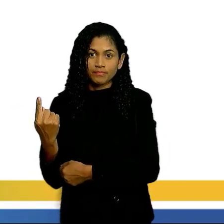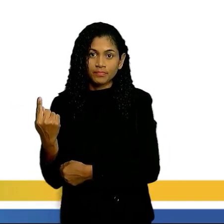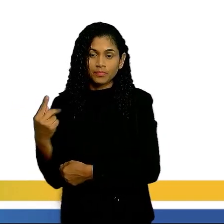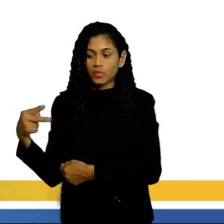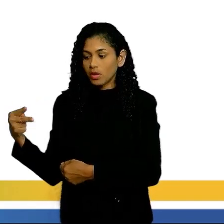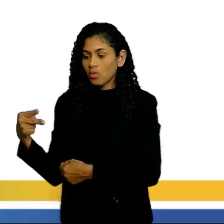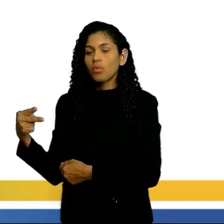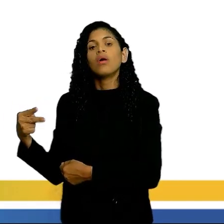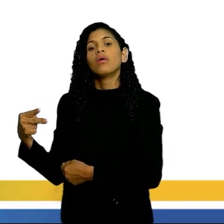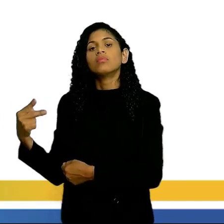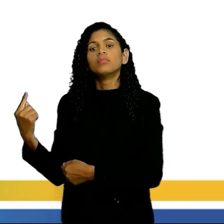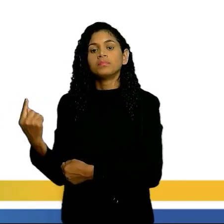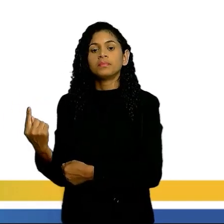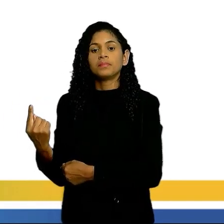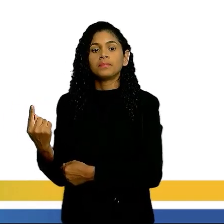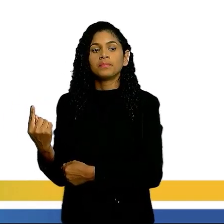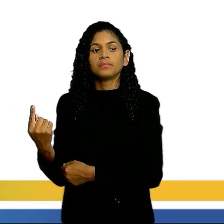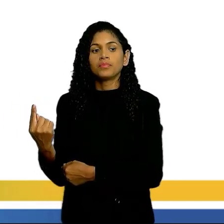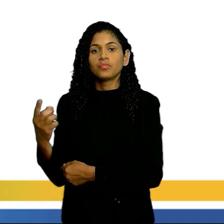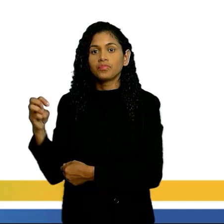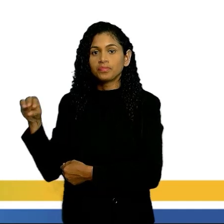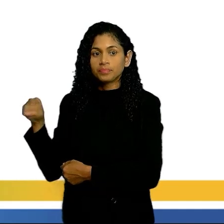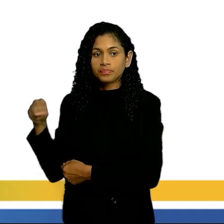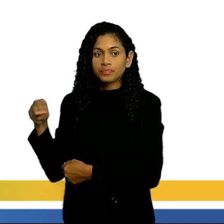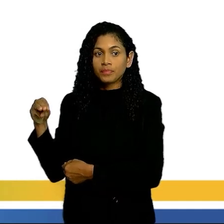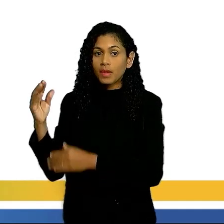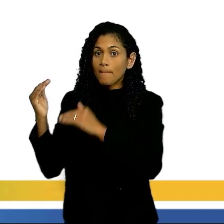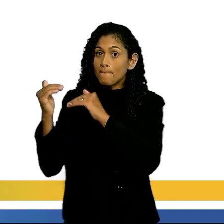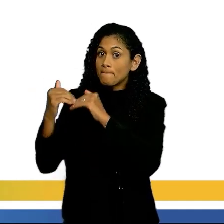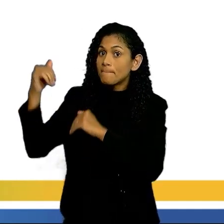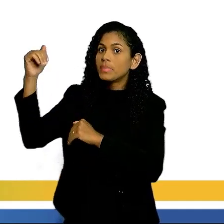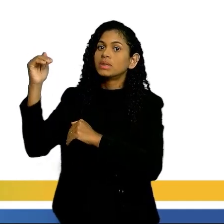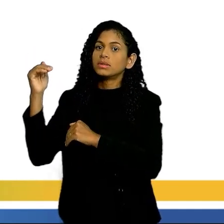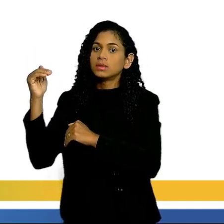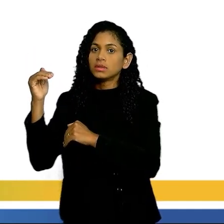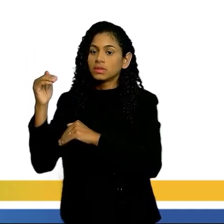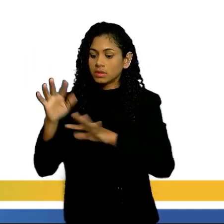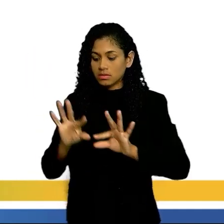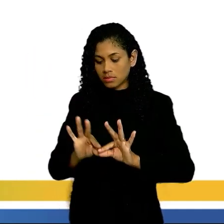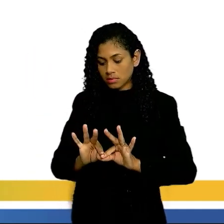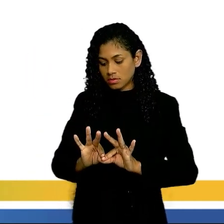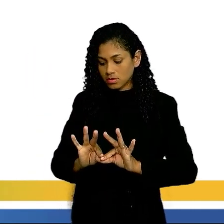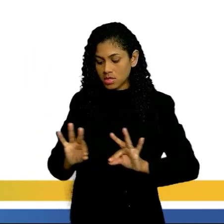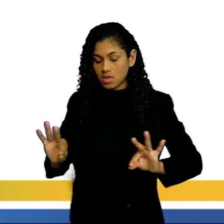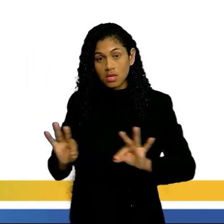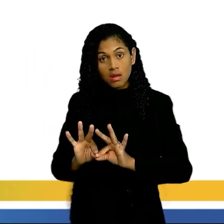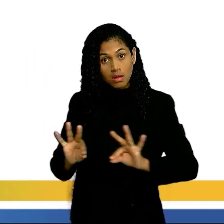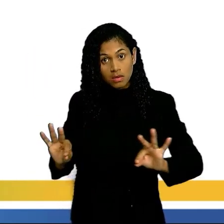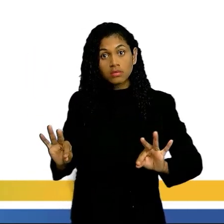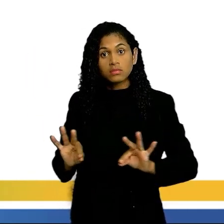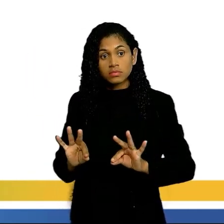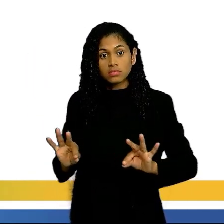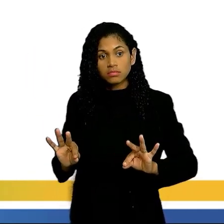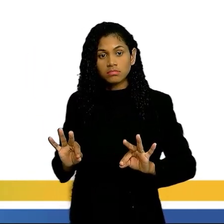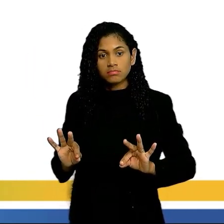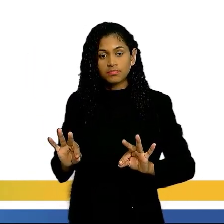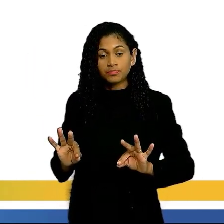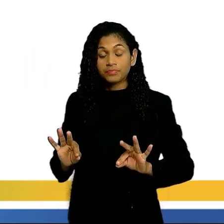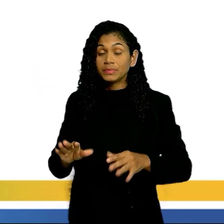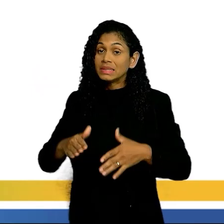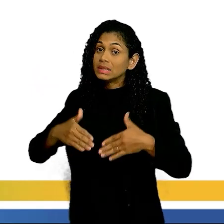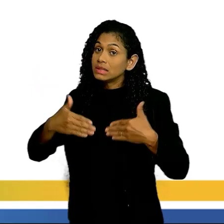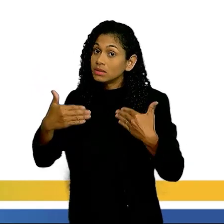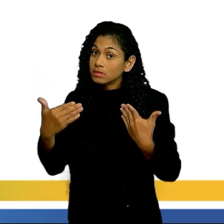2,05, que é igual a 1 metro a mais do que a largura do fundo. Logo, a largura do